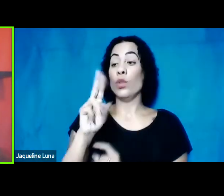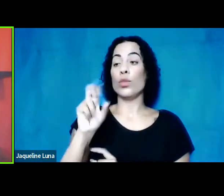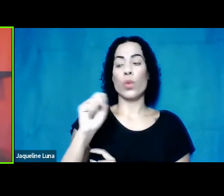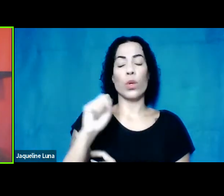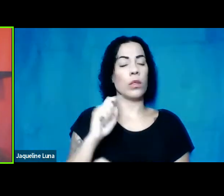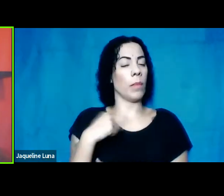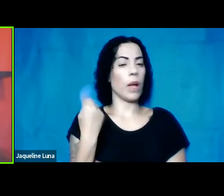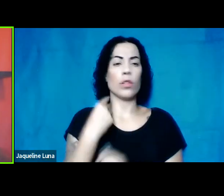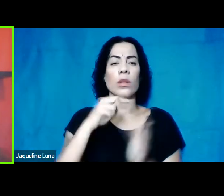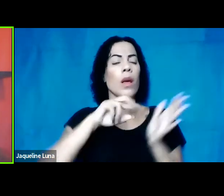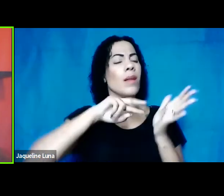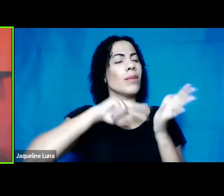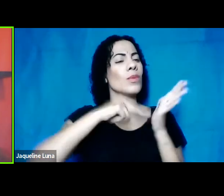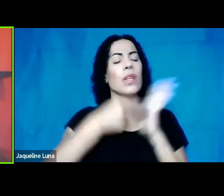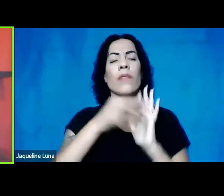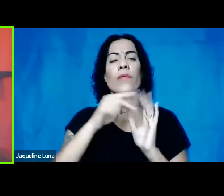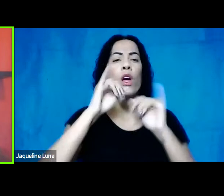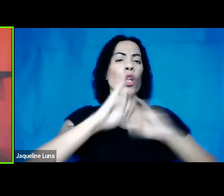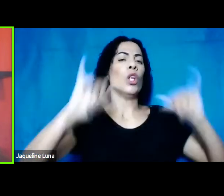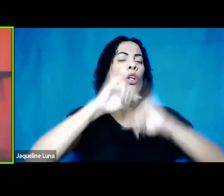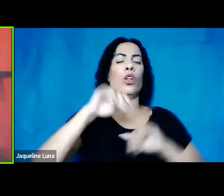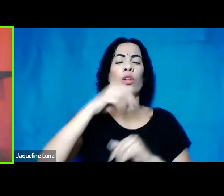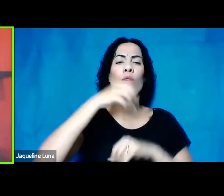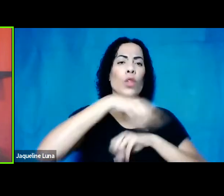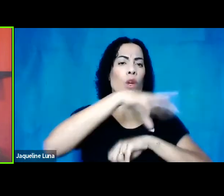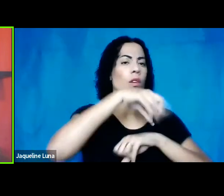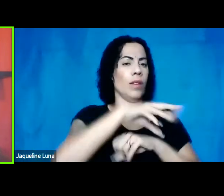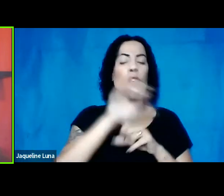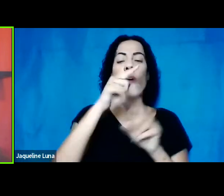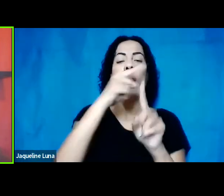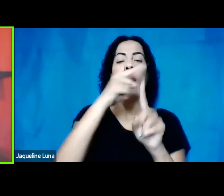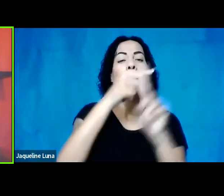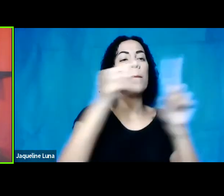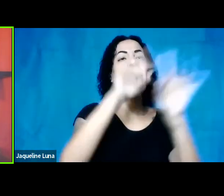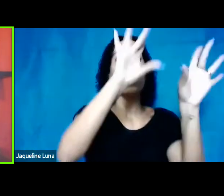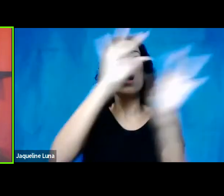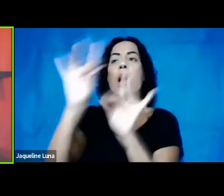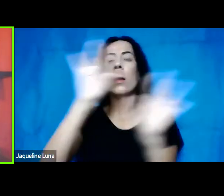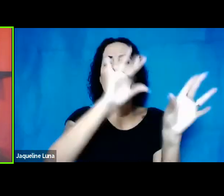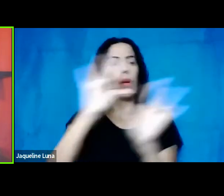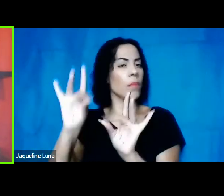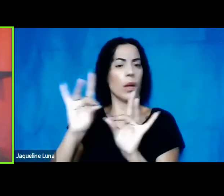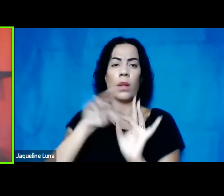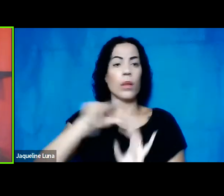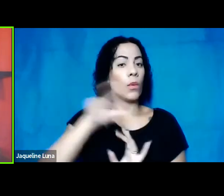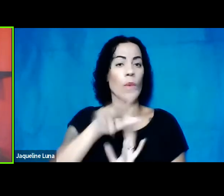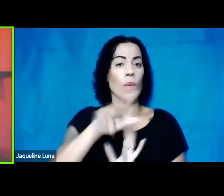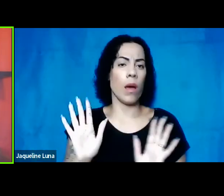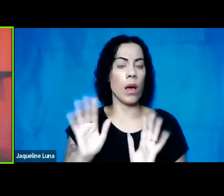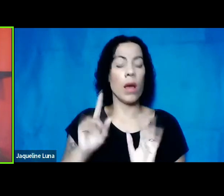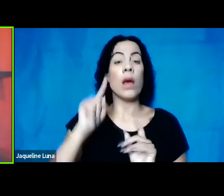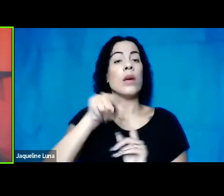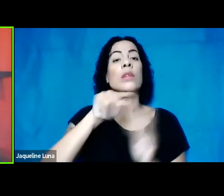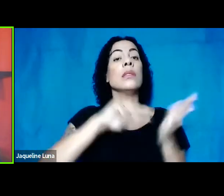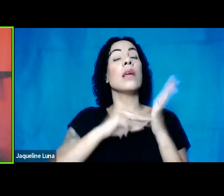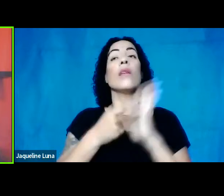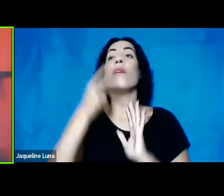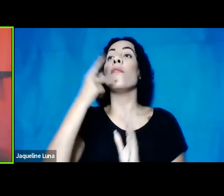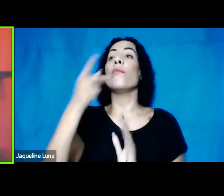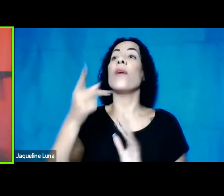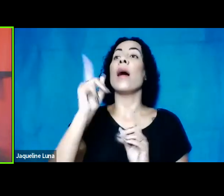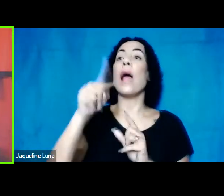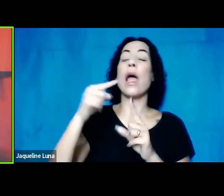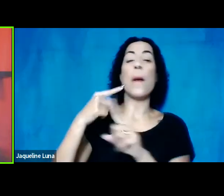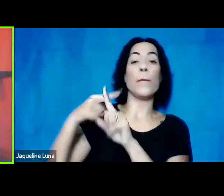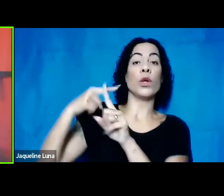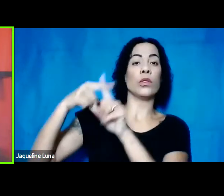nós, o SUS não é um fragmento retirado do seu contexto, ou retirado do seu projeto. Isso não significa falar do SUS, fazer pauta positiva